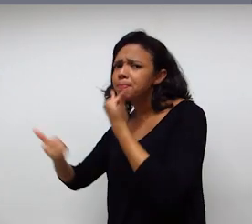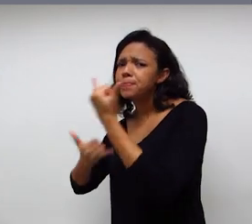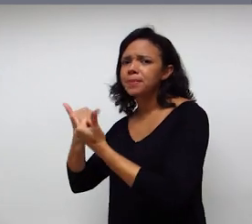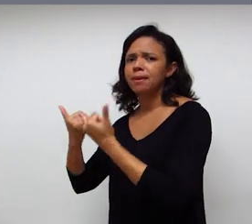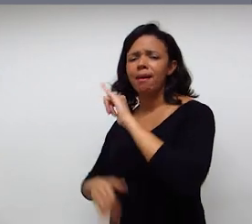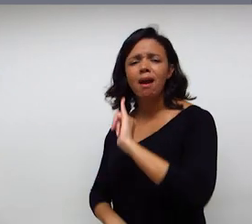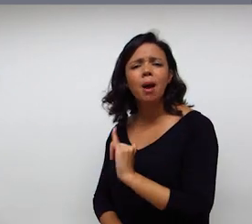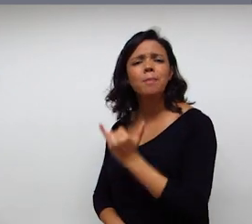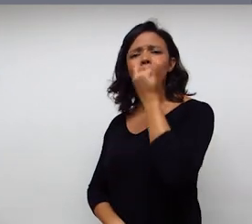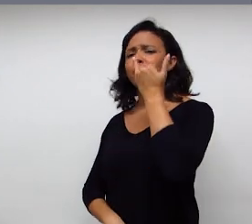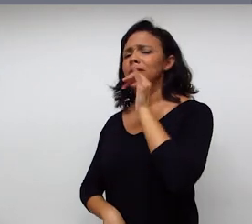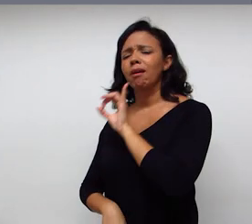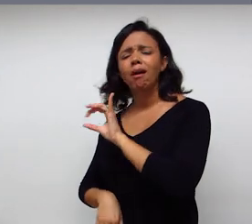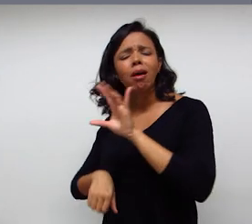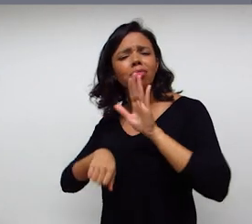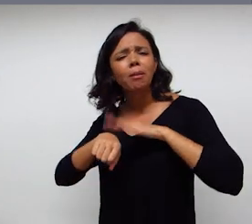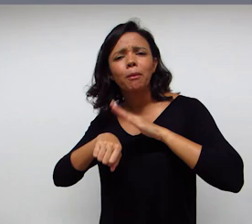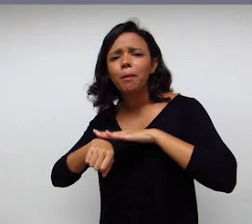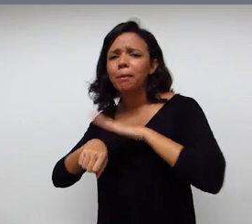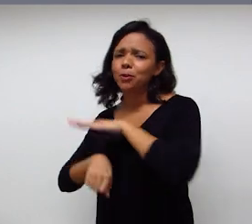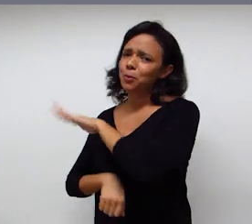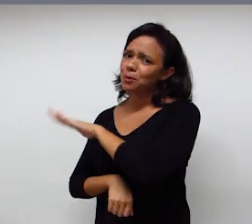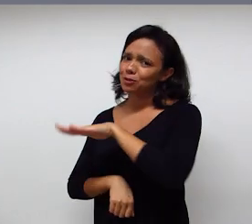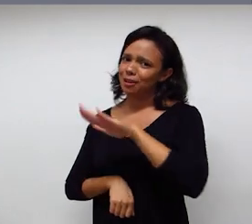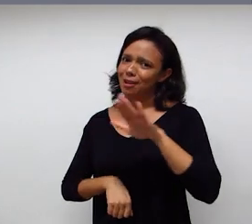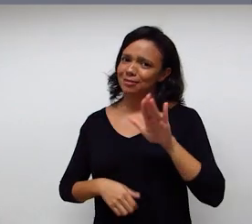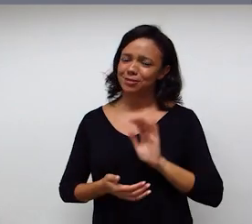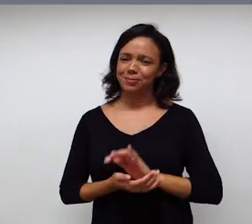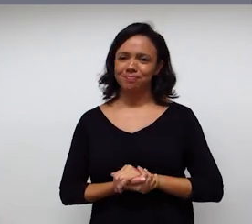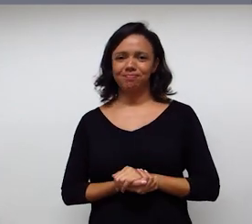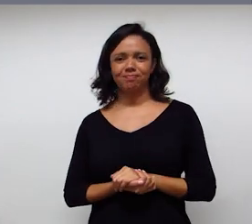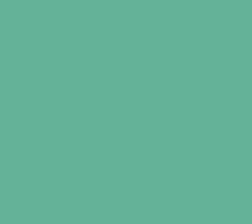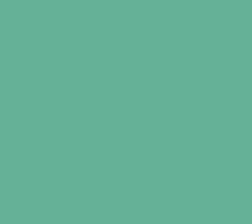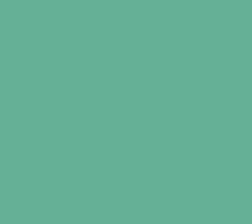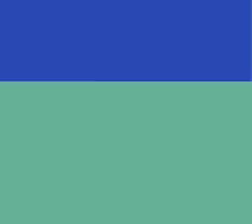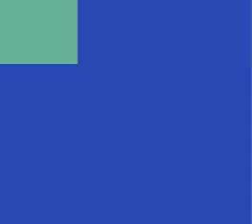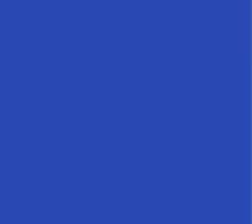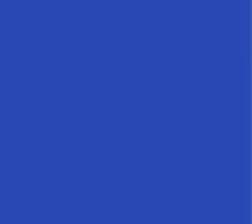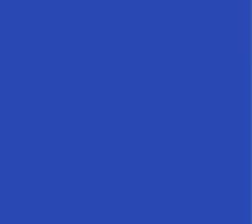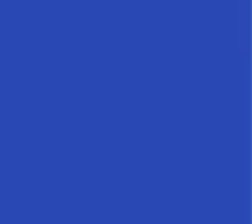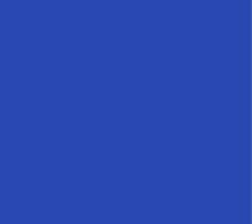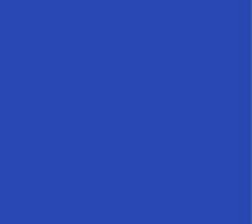familiares. Então, brinquem, aproveitem cada momento com essas crianças.